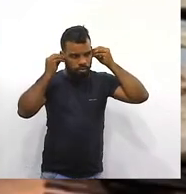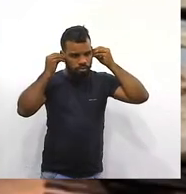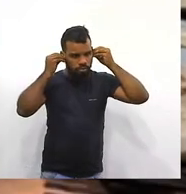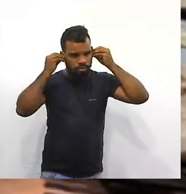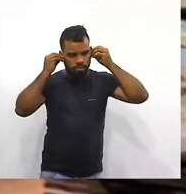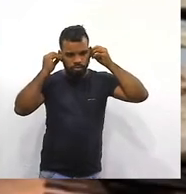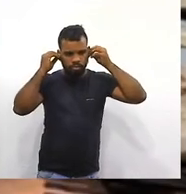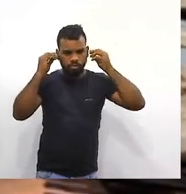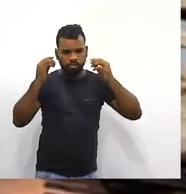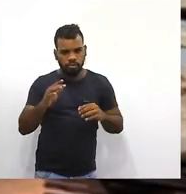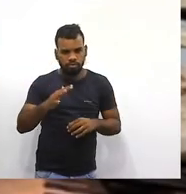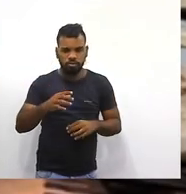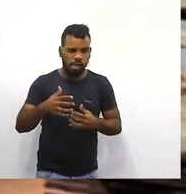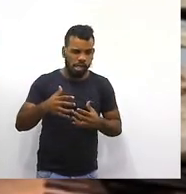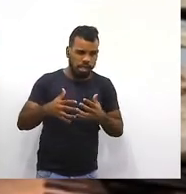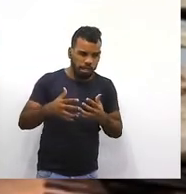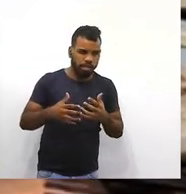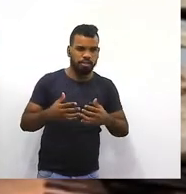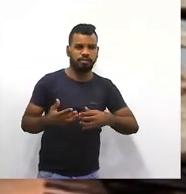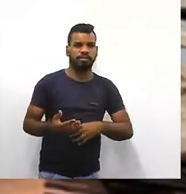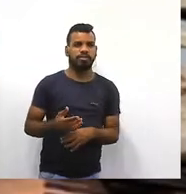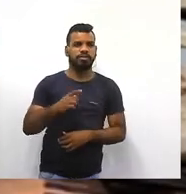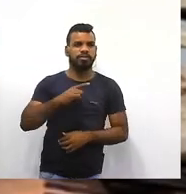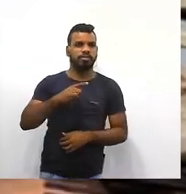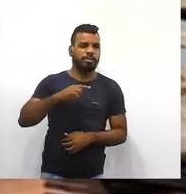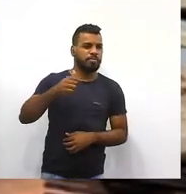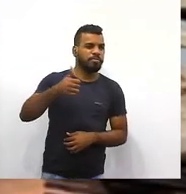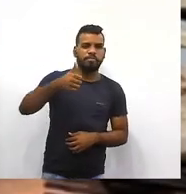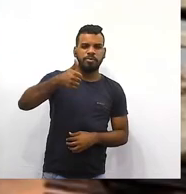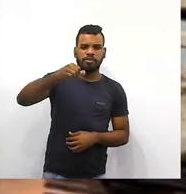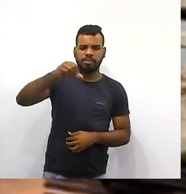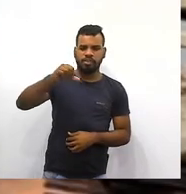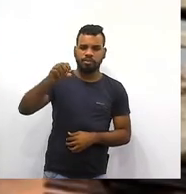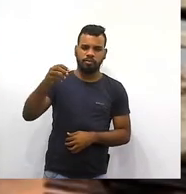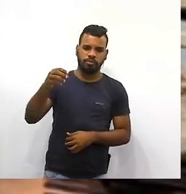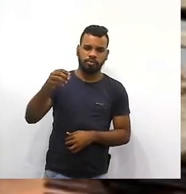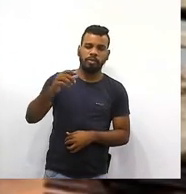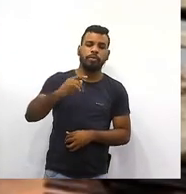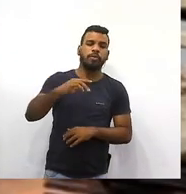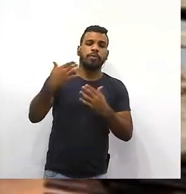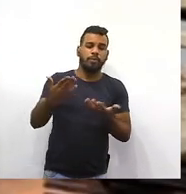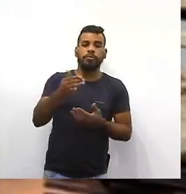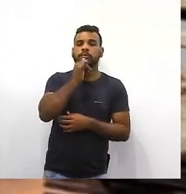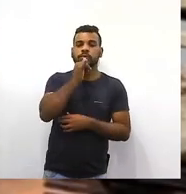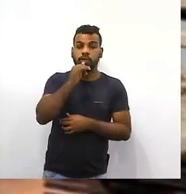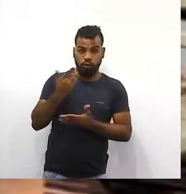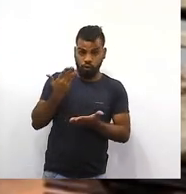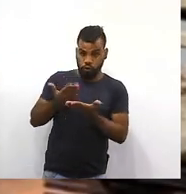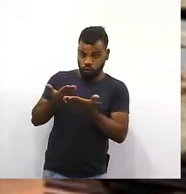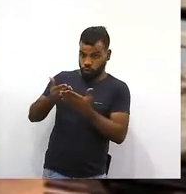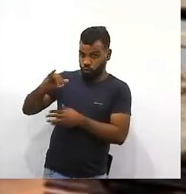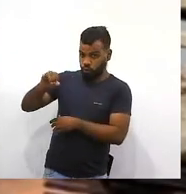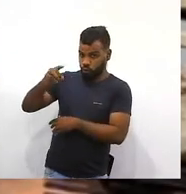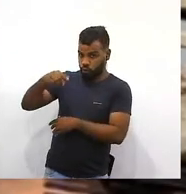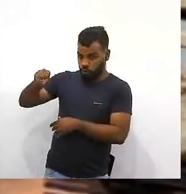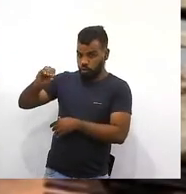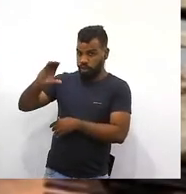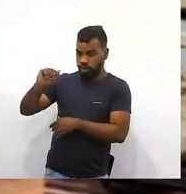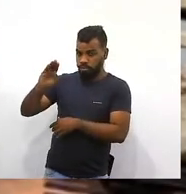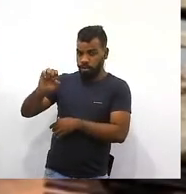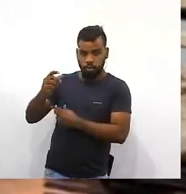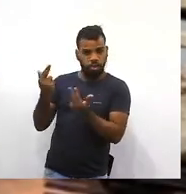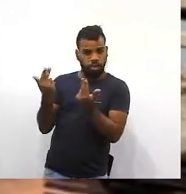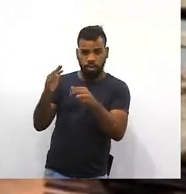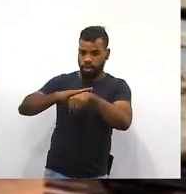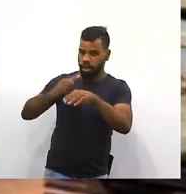geração de 1945, chamada de pós-modernismo. Ou seja, nós estudamos João Cabral na mesma época, né, no